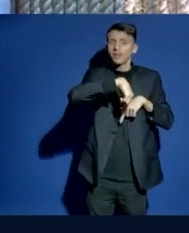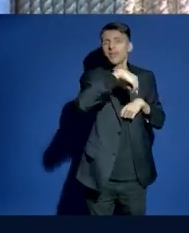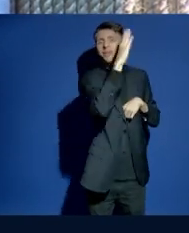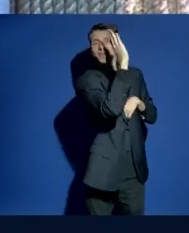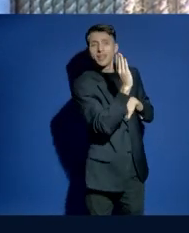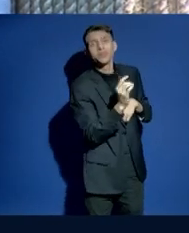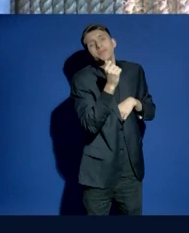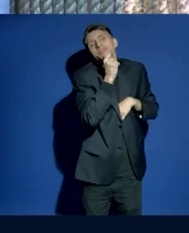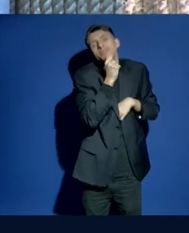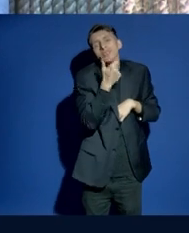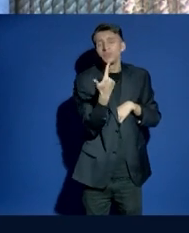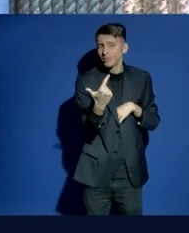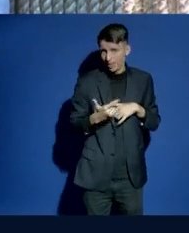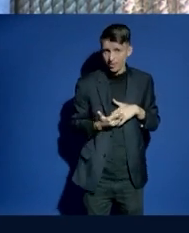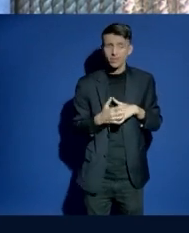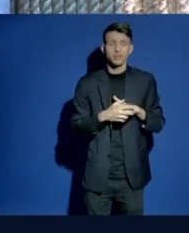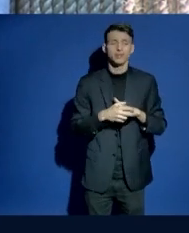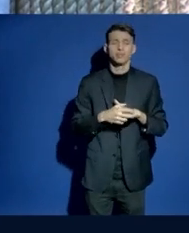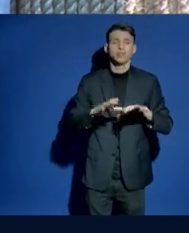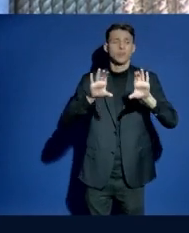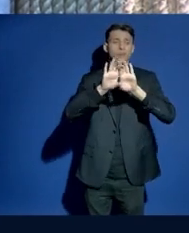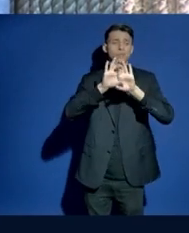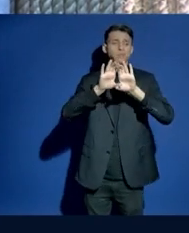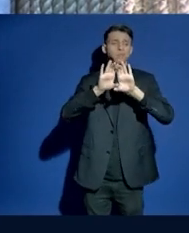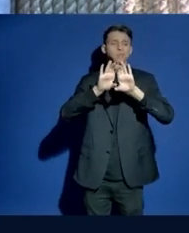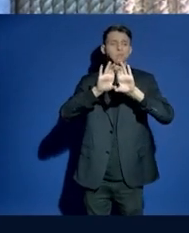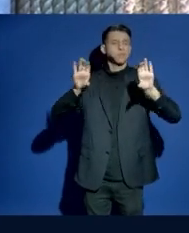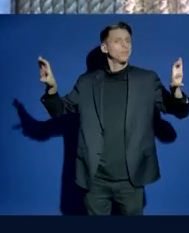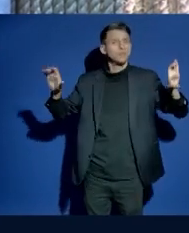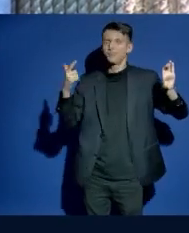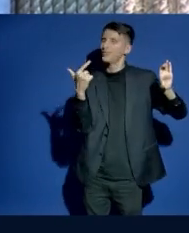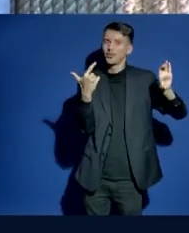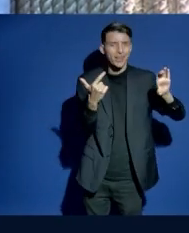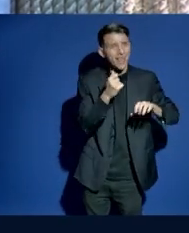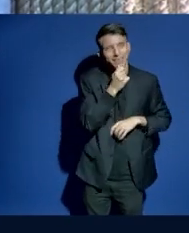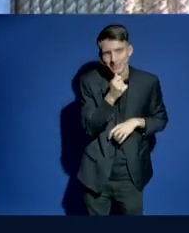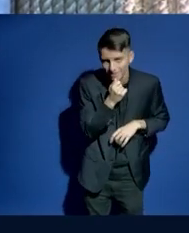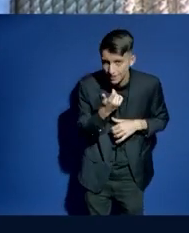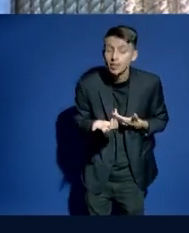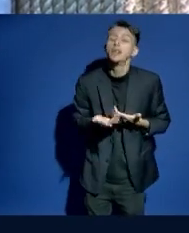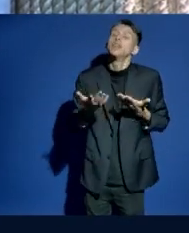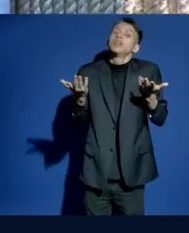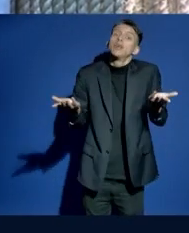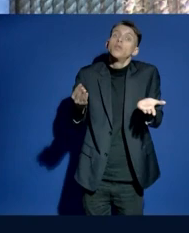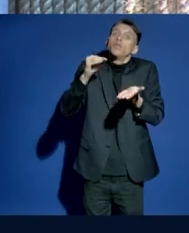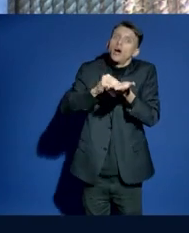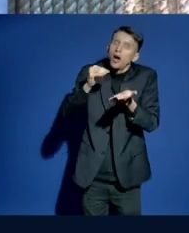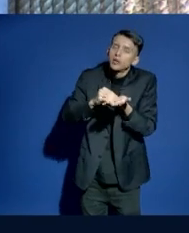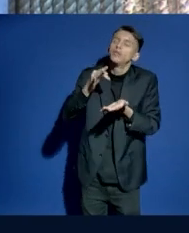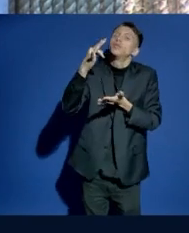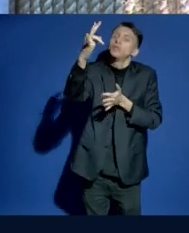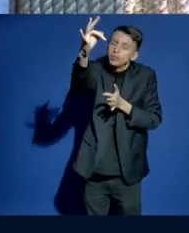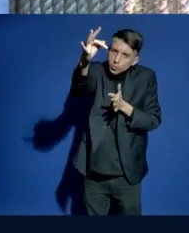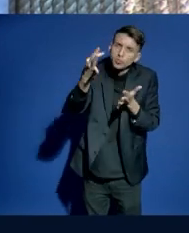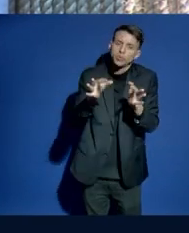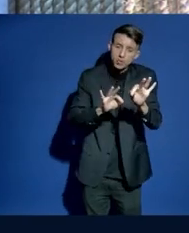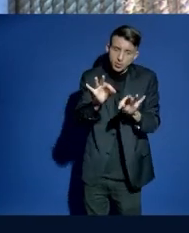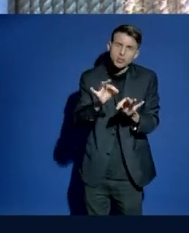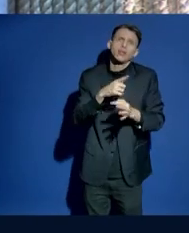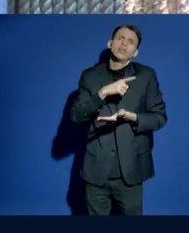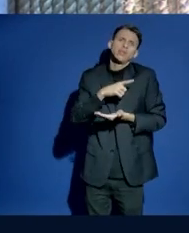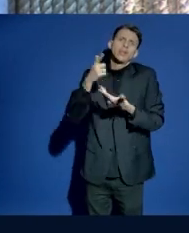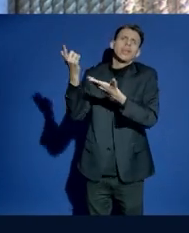janl é hoje é algo talvez pouco dominado nessa escala que a gente tá isso é uma realidade para grandes produtores de gás